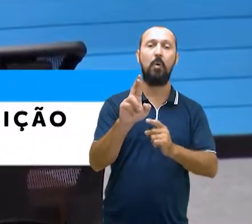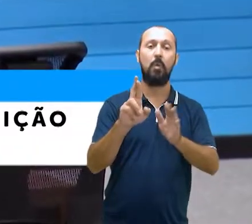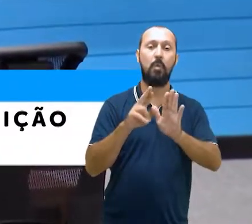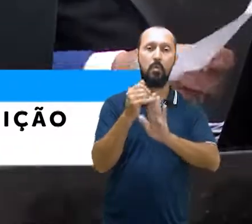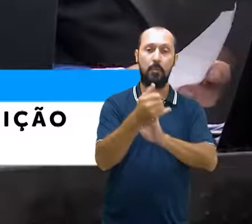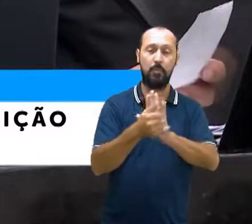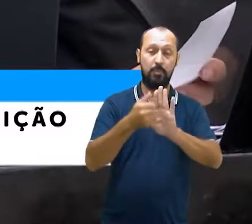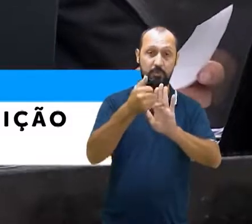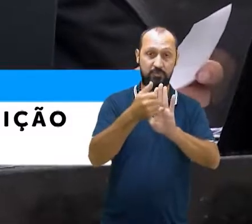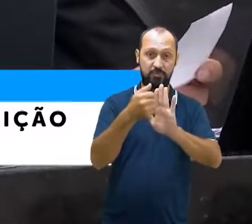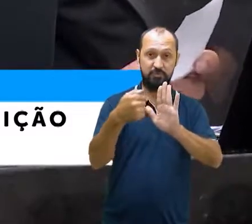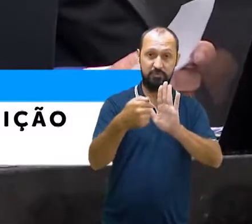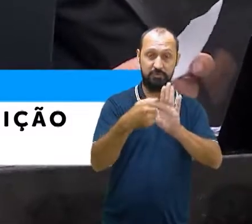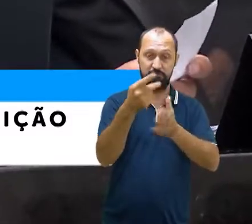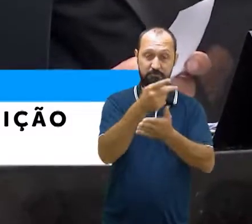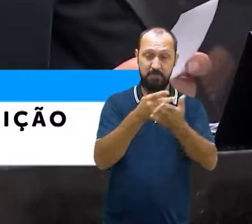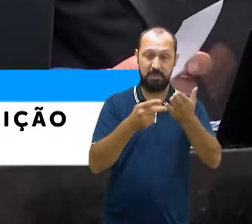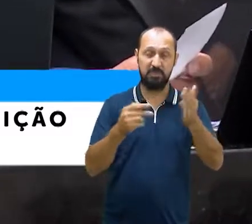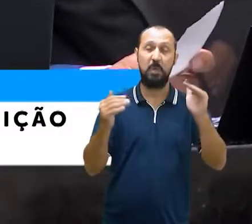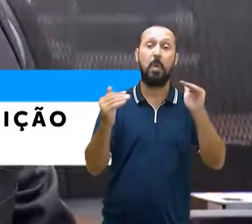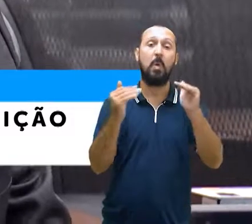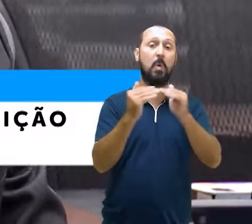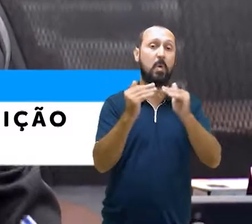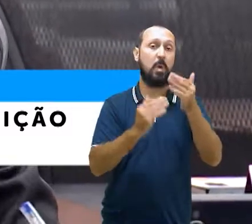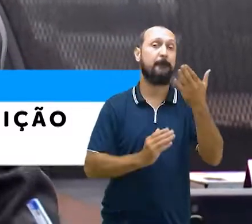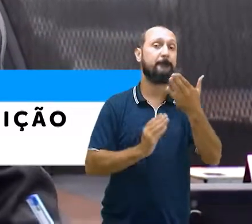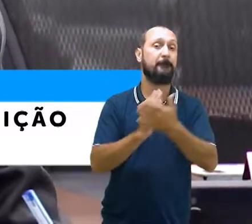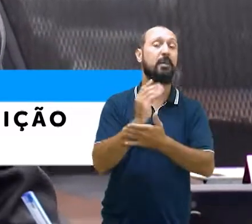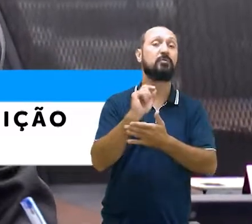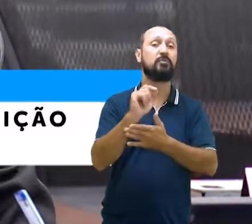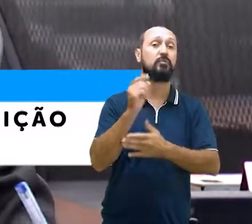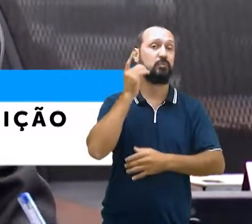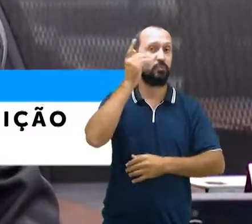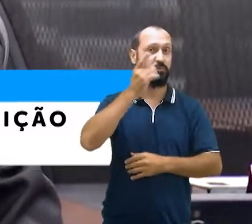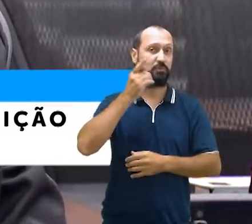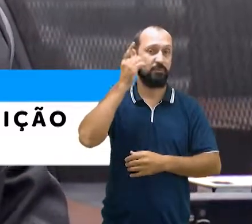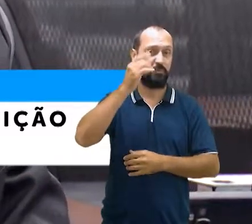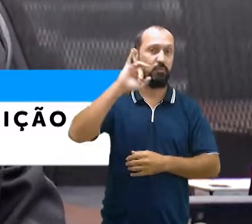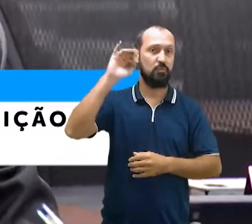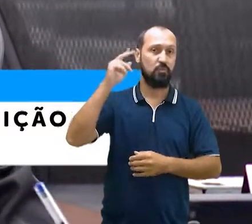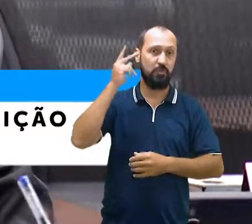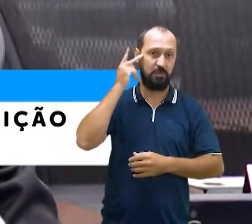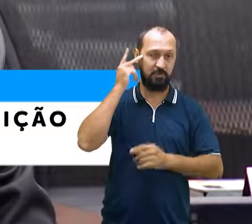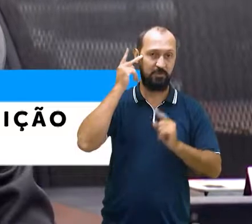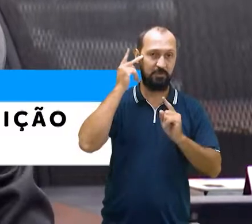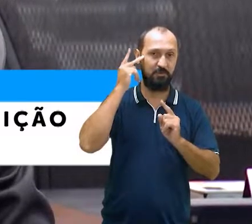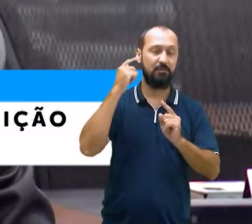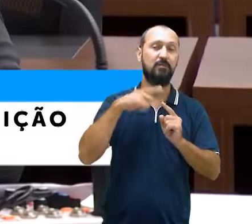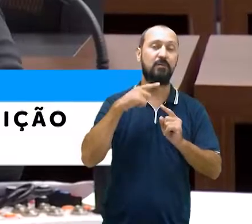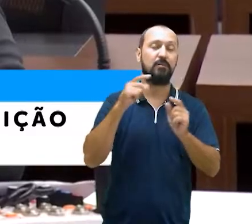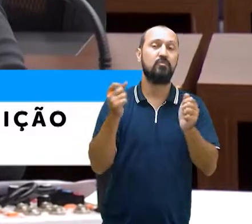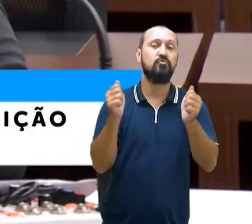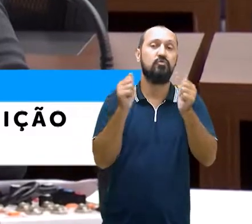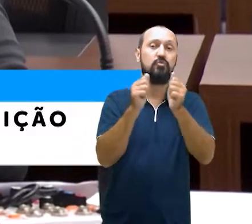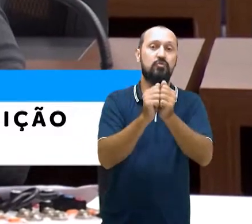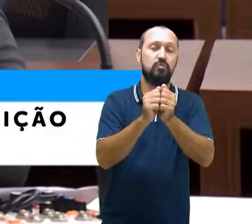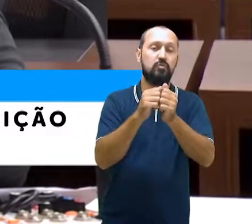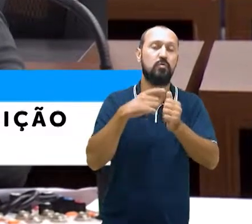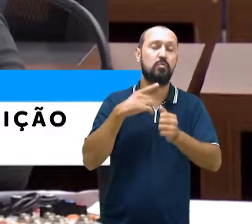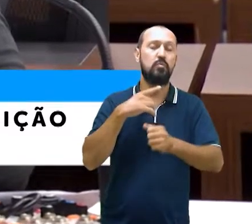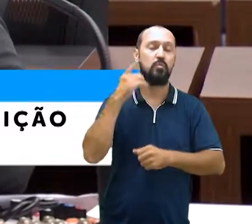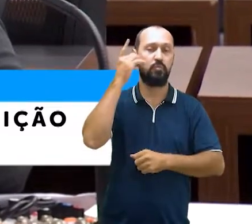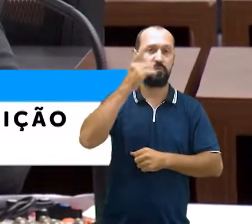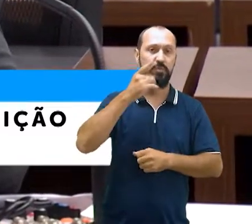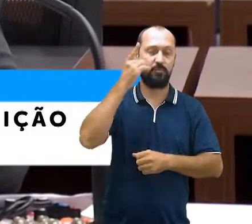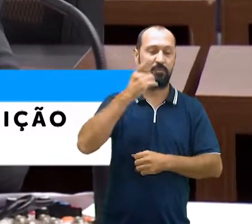Redação, foi aprovado o parecer favorável ao projeto de autoria do deputado estadual João Henrique, com